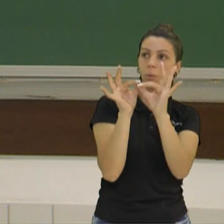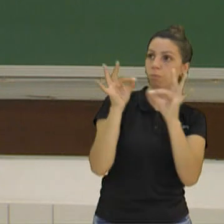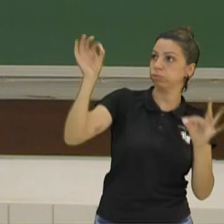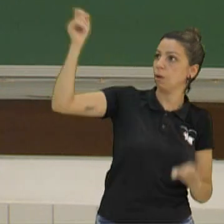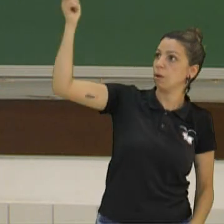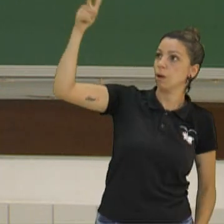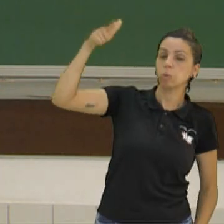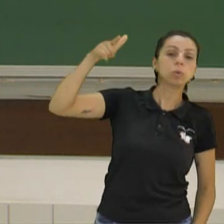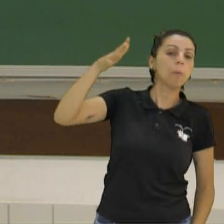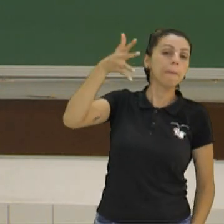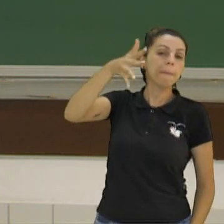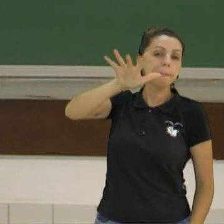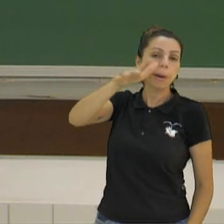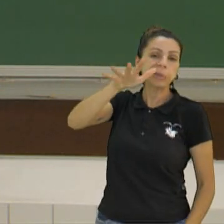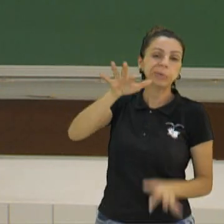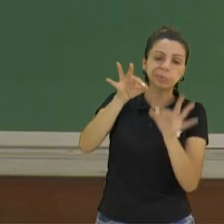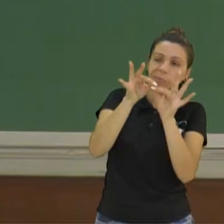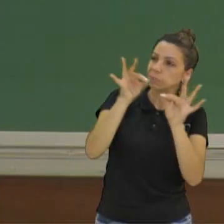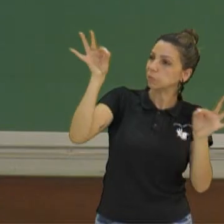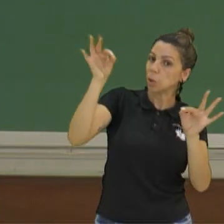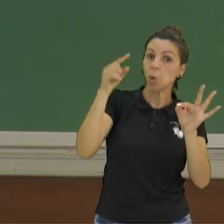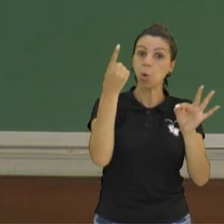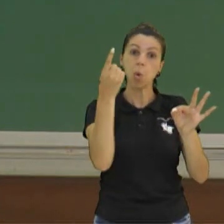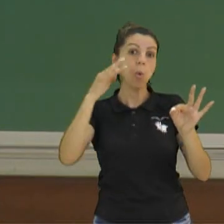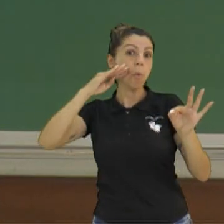é de aproximadamente